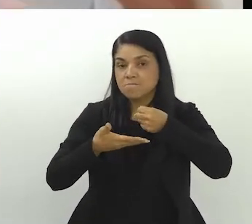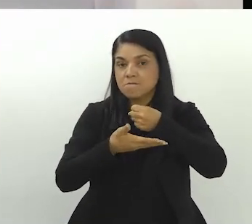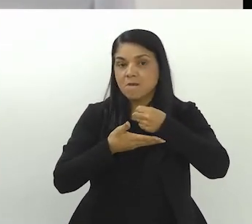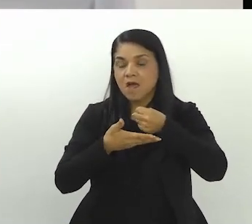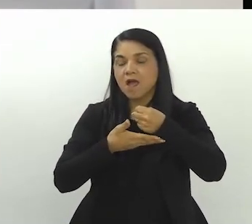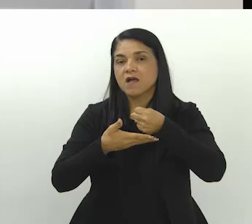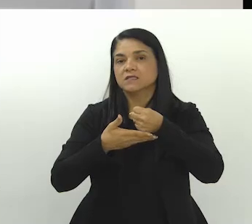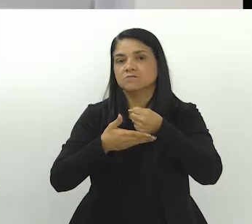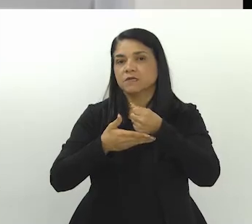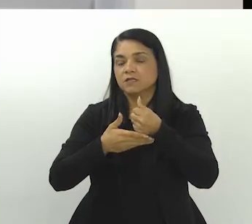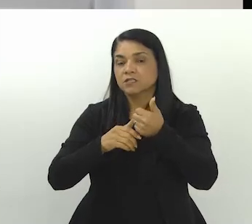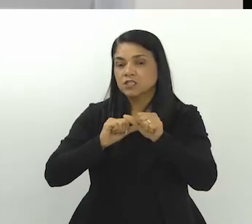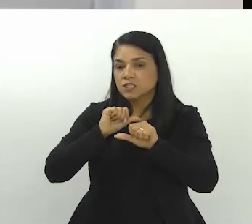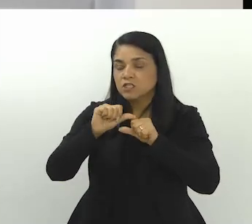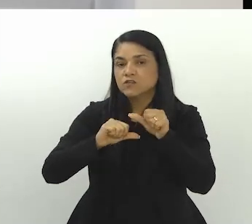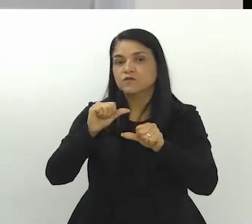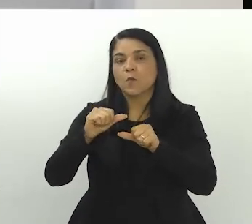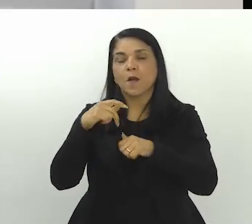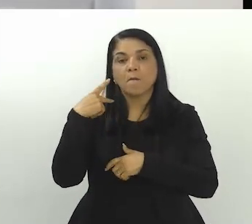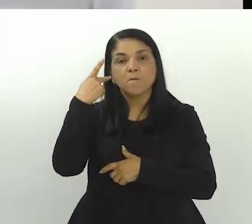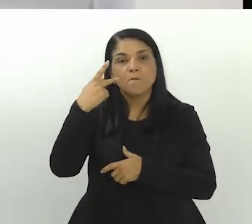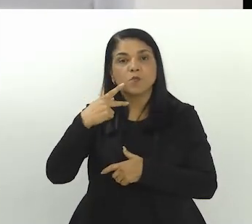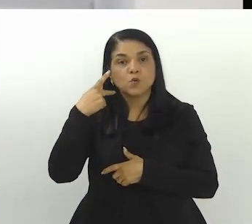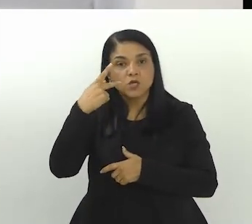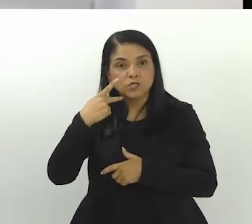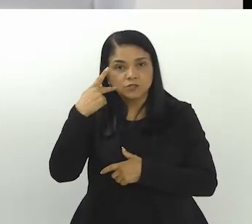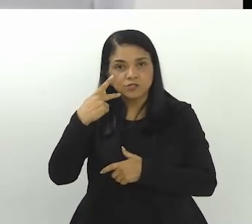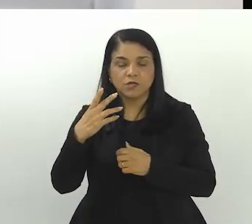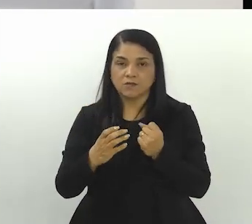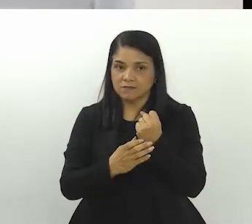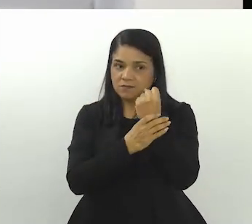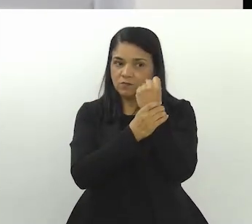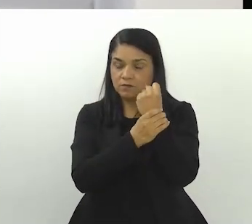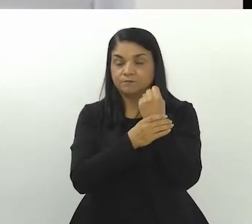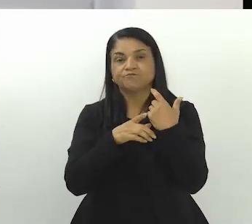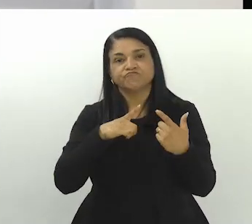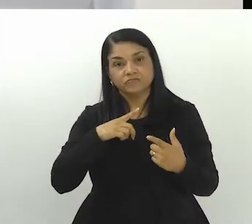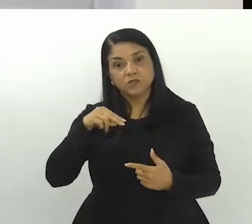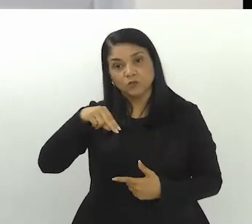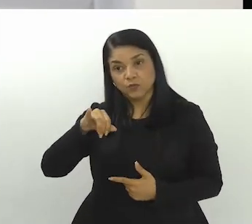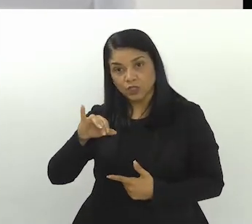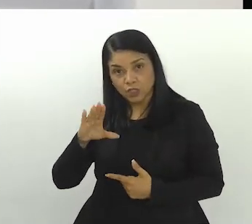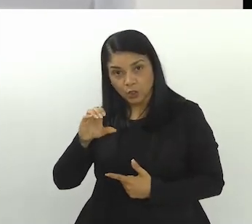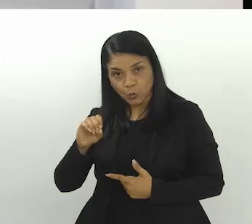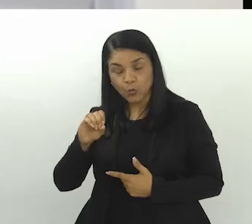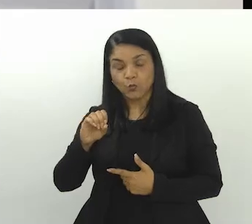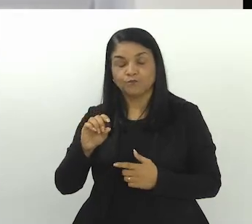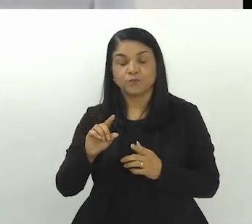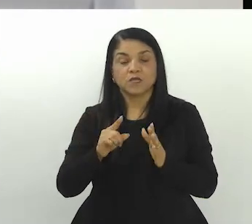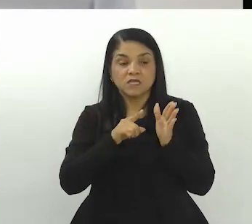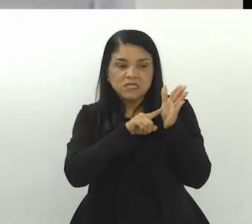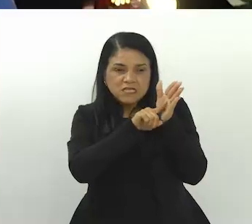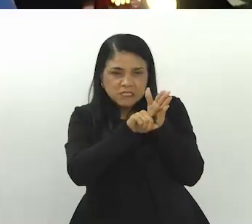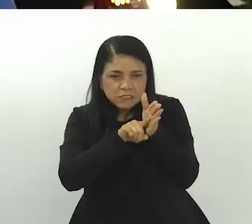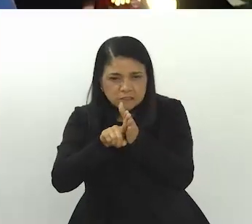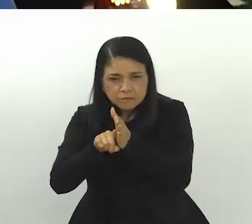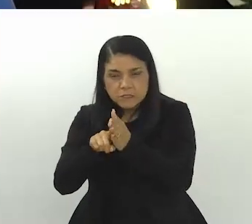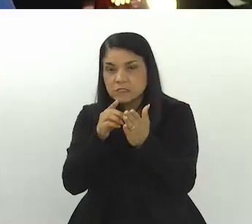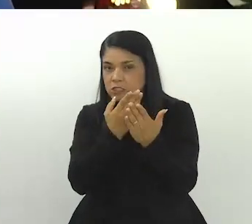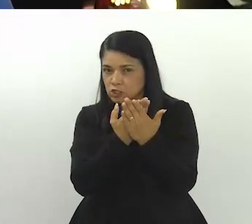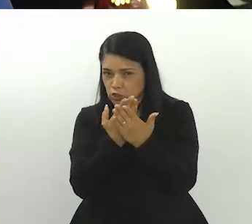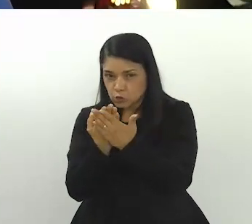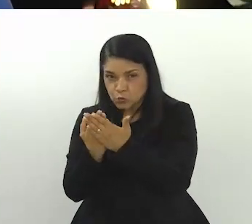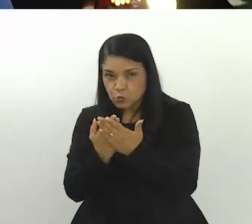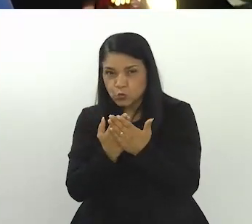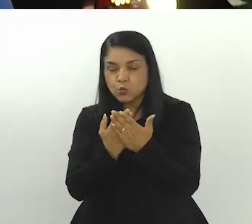das políticas de segurança. E um dos pesquisadores, né, o Nico, que é um dos pesquisadores desse estudo, ele Isso.